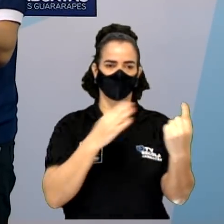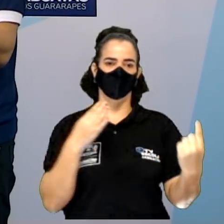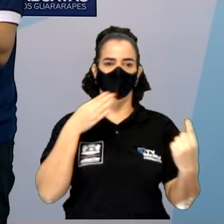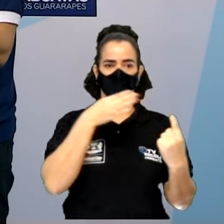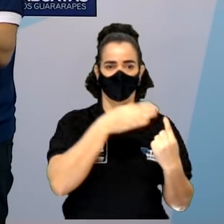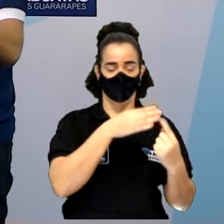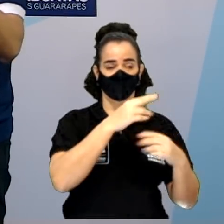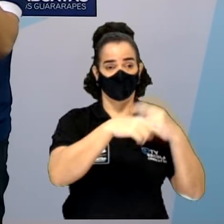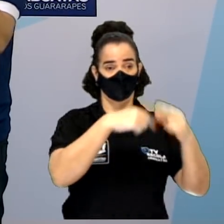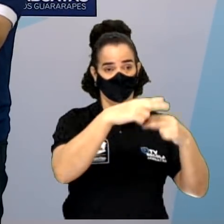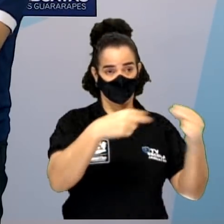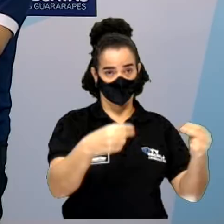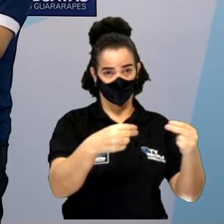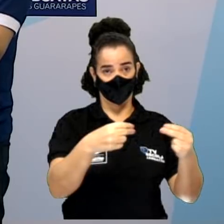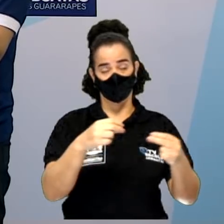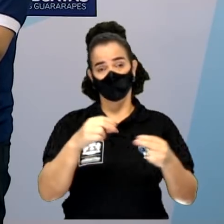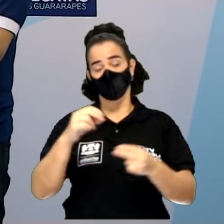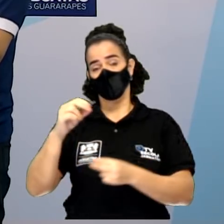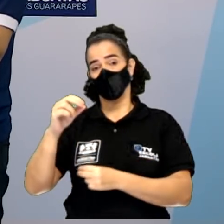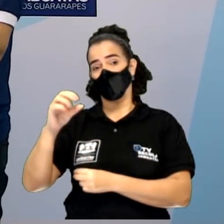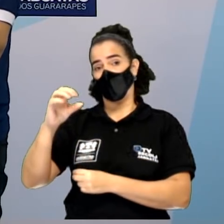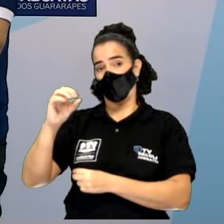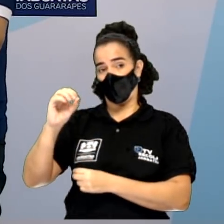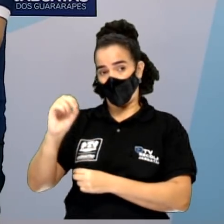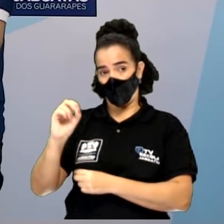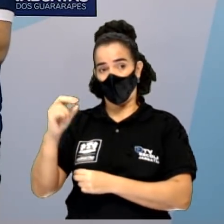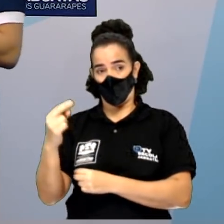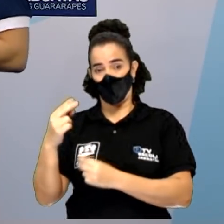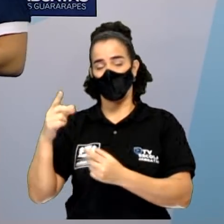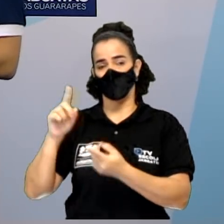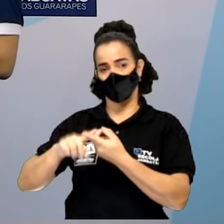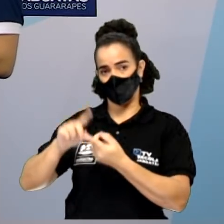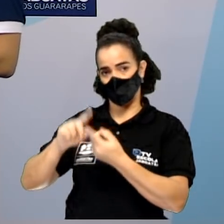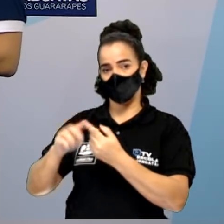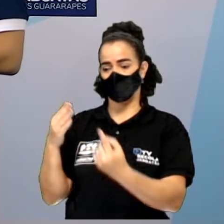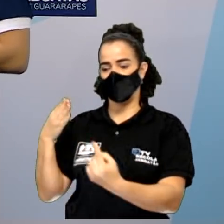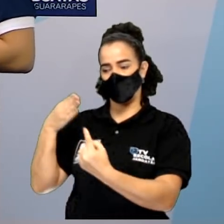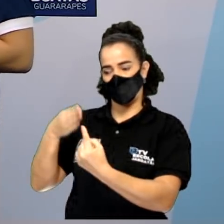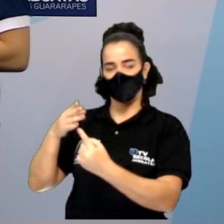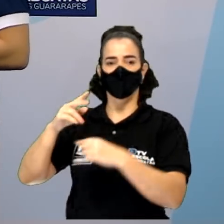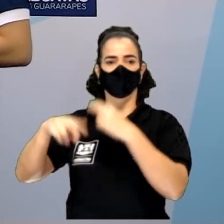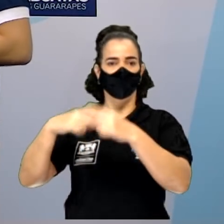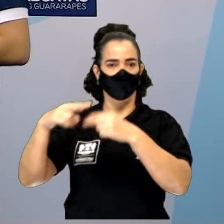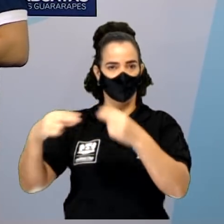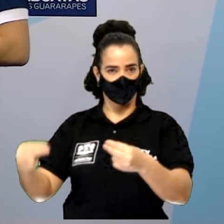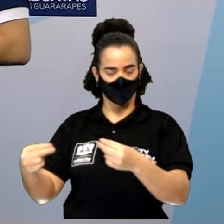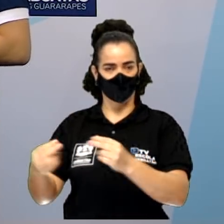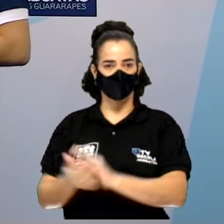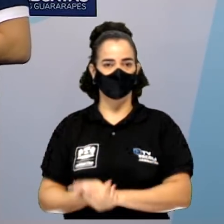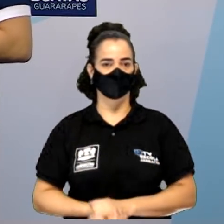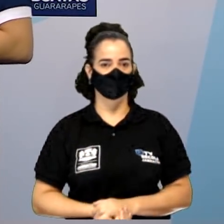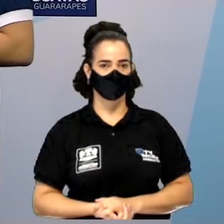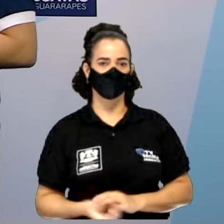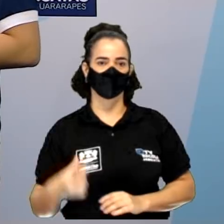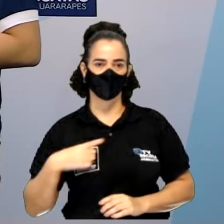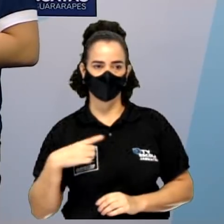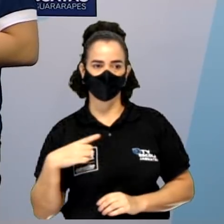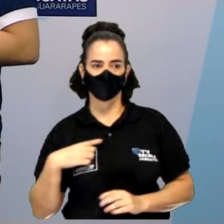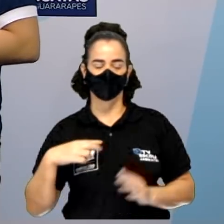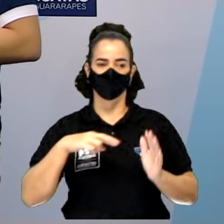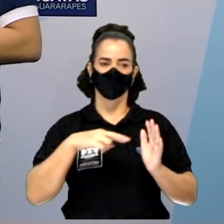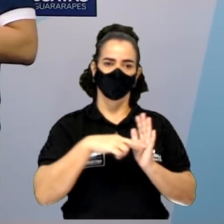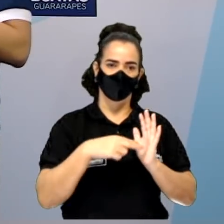palavra presente, quanto o fazendo referência à palavra presente. O qual retoma o sintagma nominal Ana